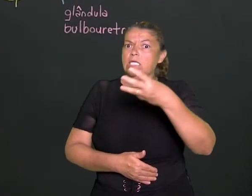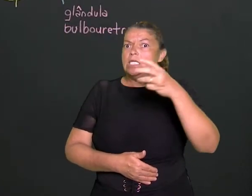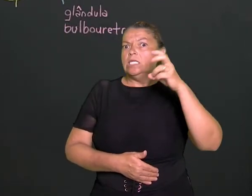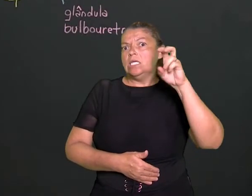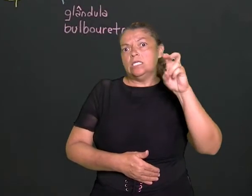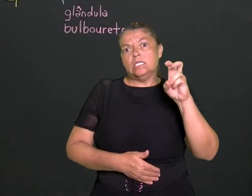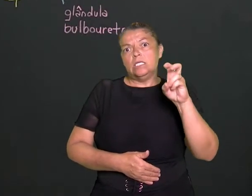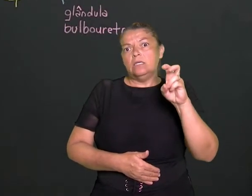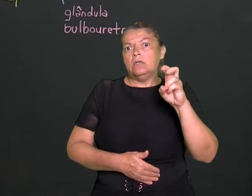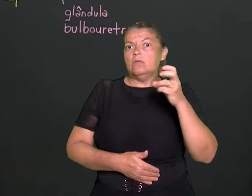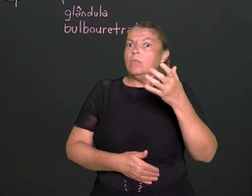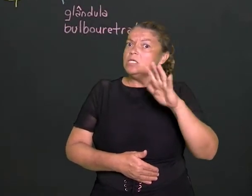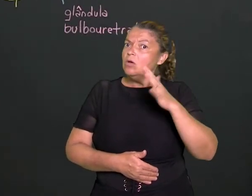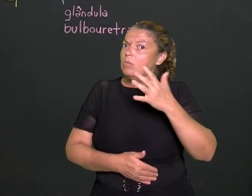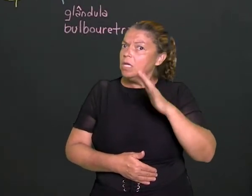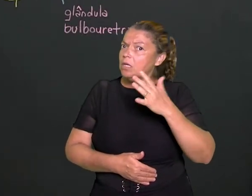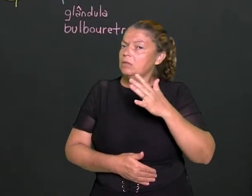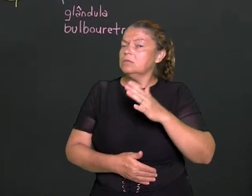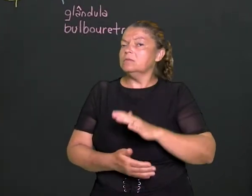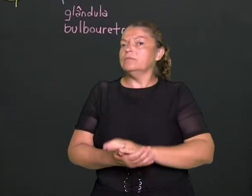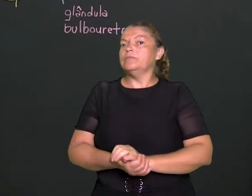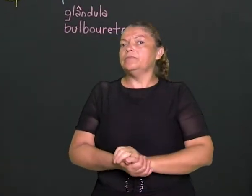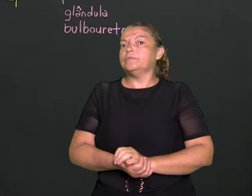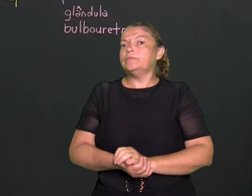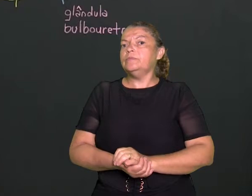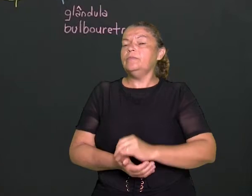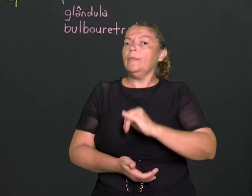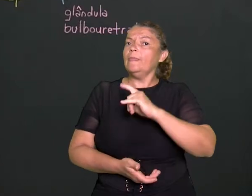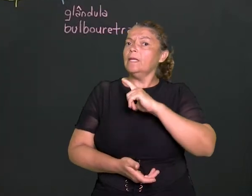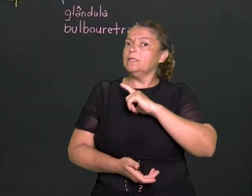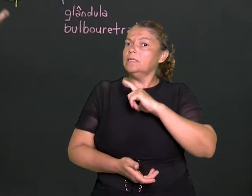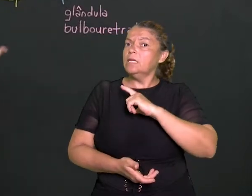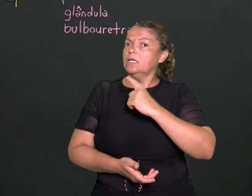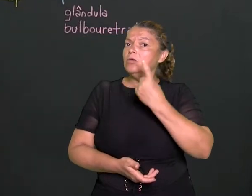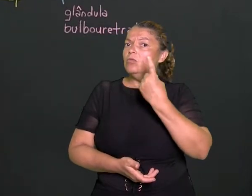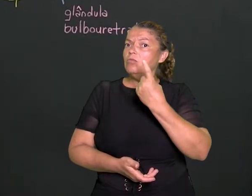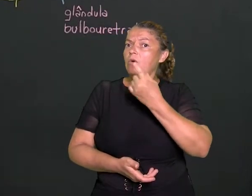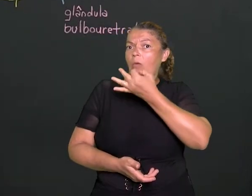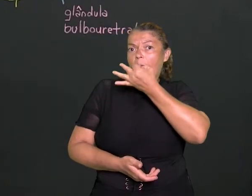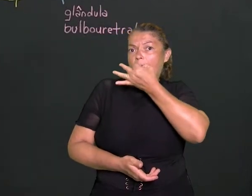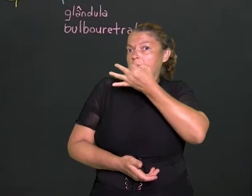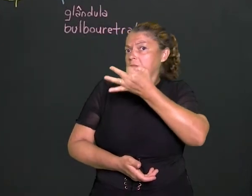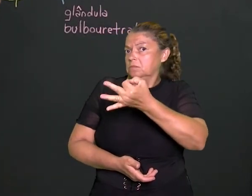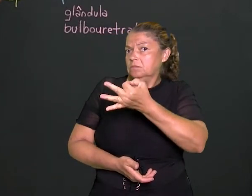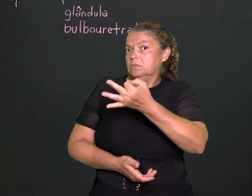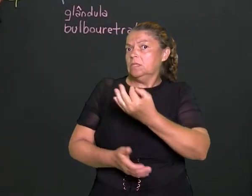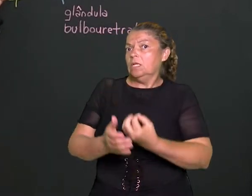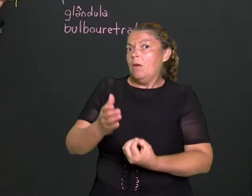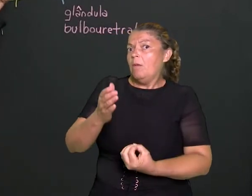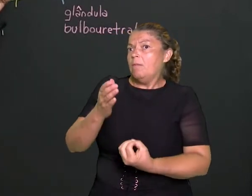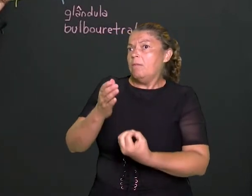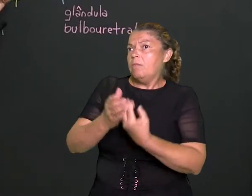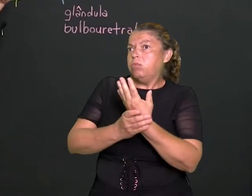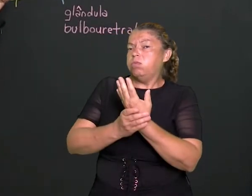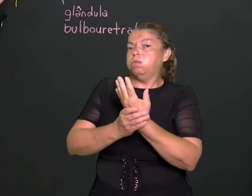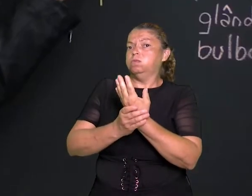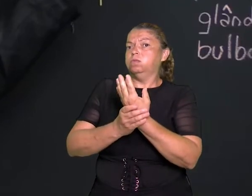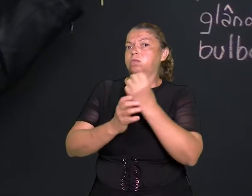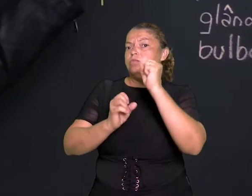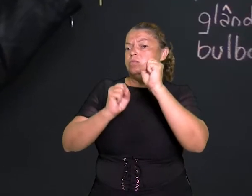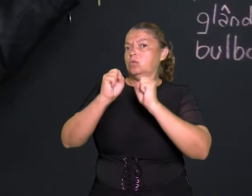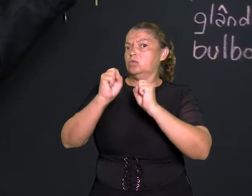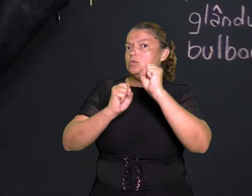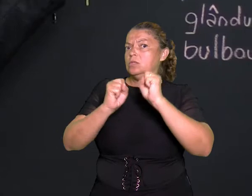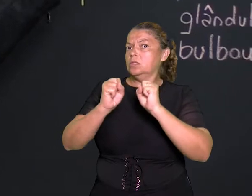36, sempre inferior. Tranquilo? Então, eu tenho um caminho a fazer. Sendo produzidos